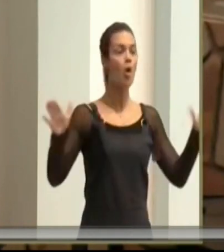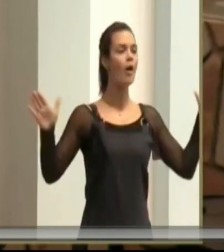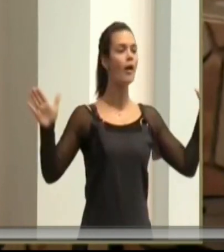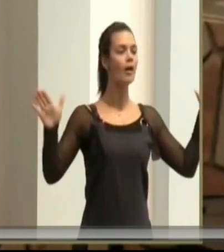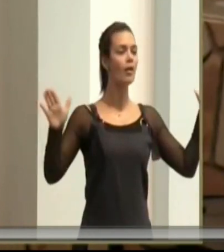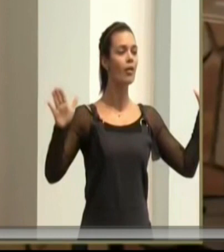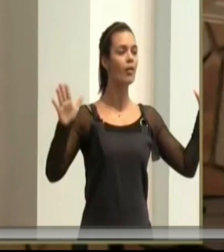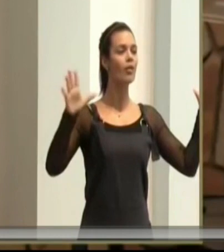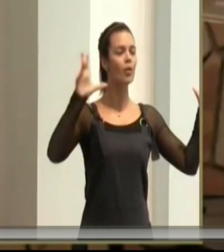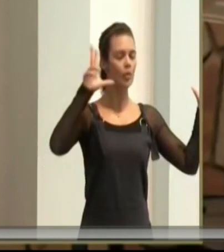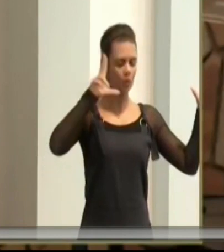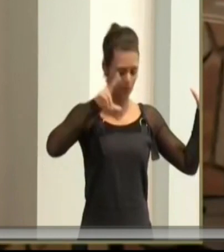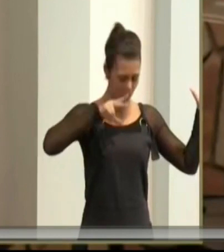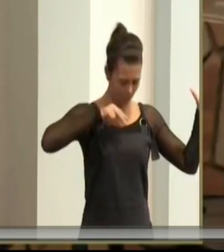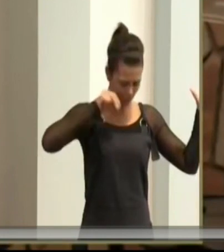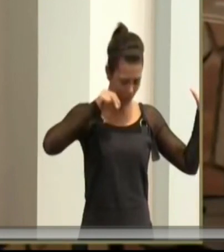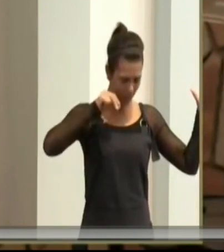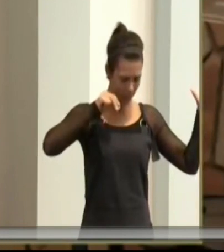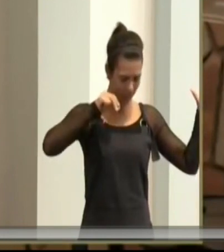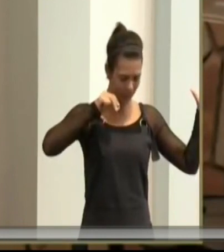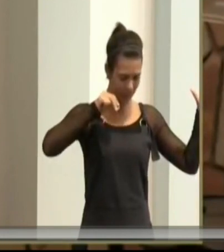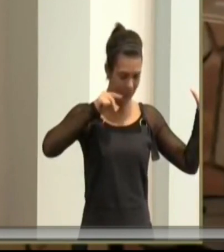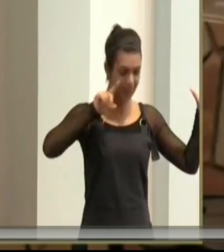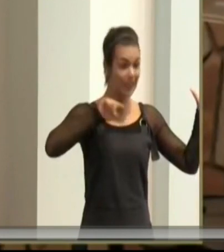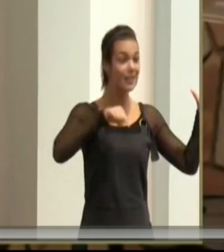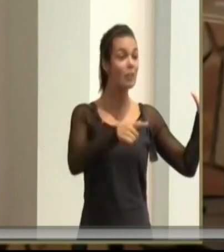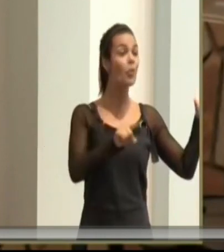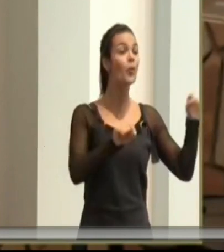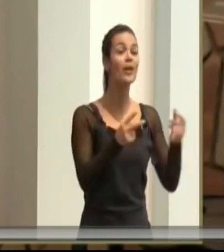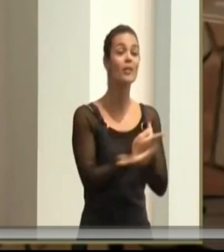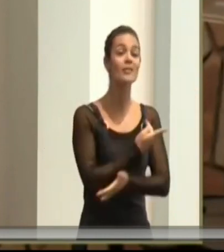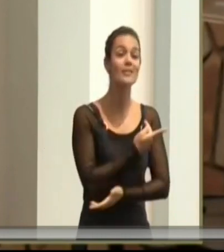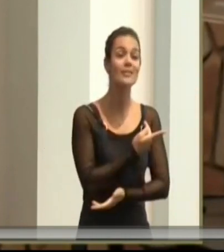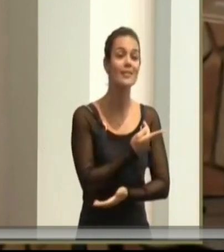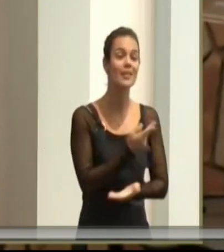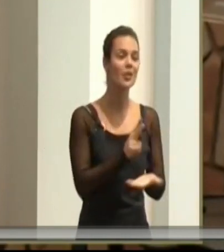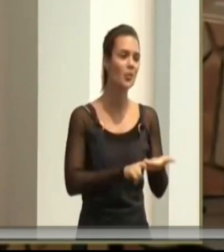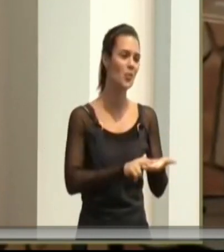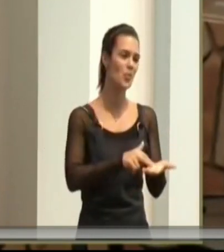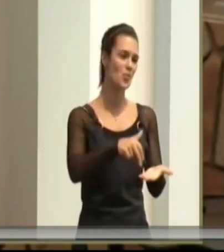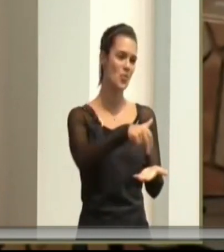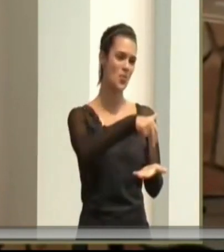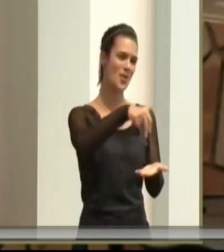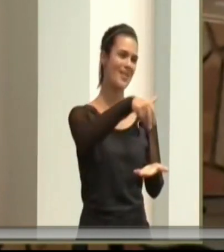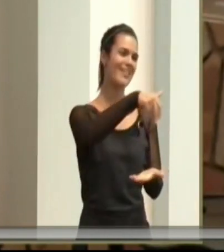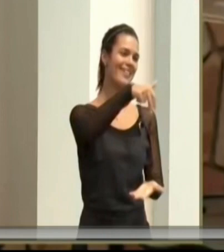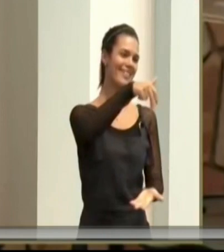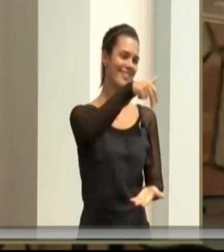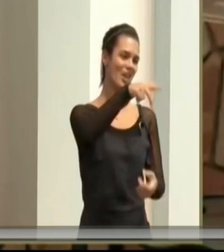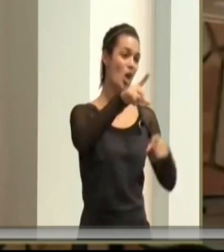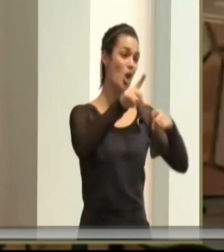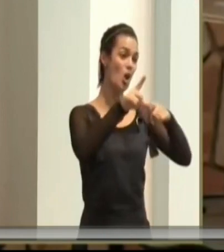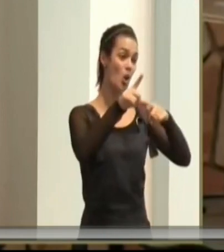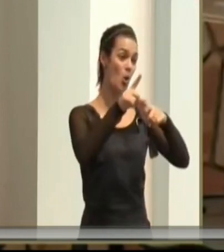ressuscitar. E aí nós entramos na ressurreição. Lucas no capítulo 24, mas no primeiro dia da semana,